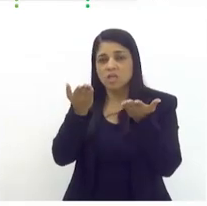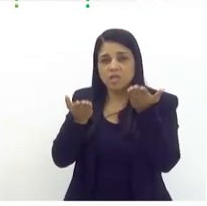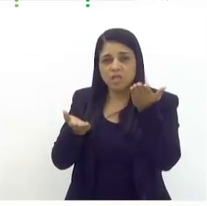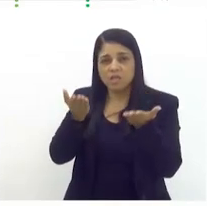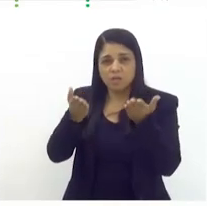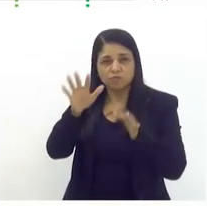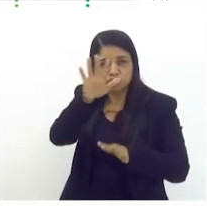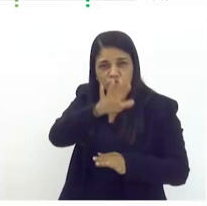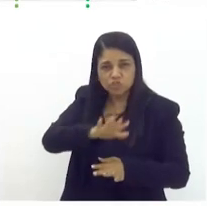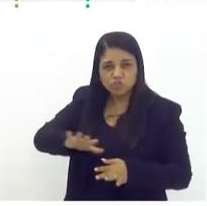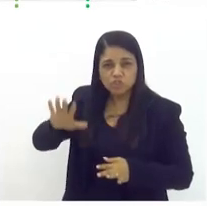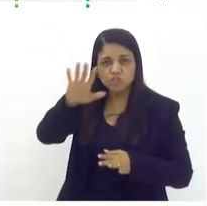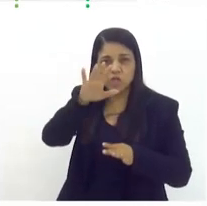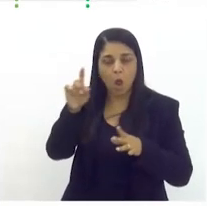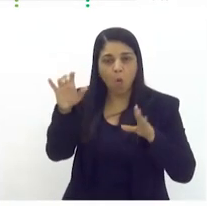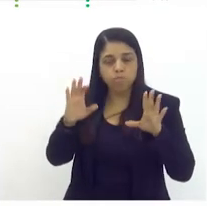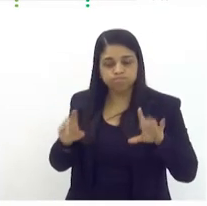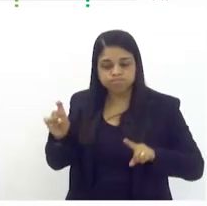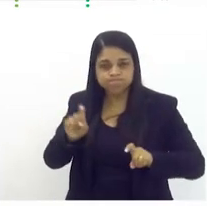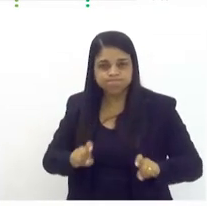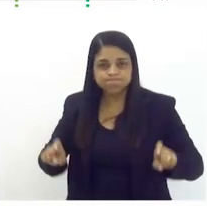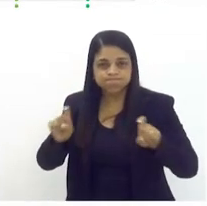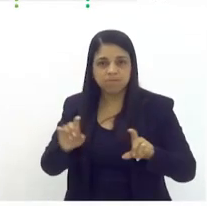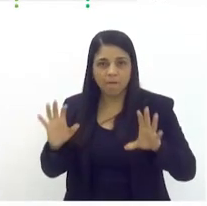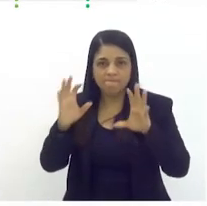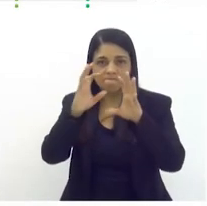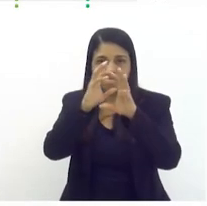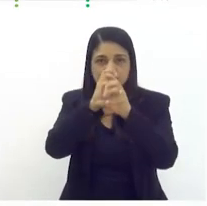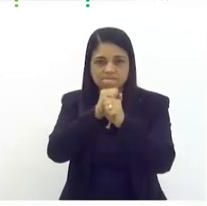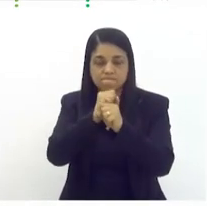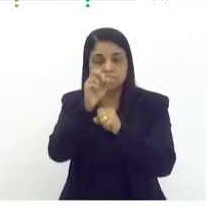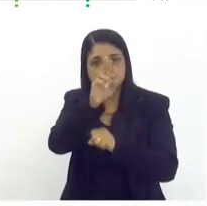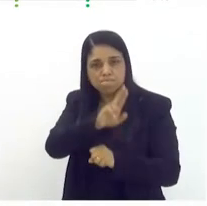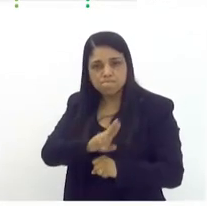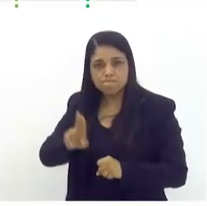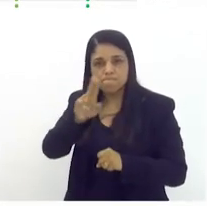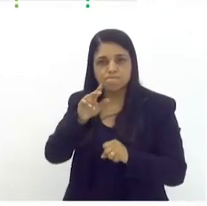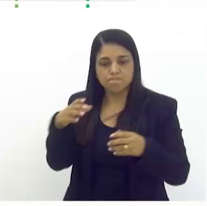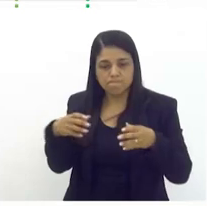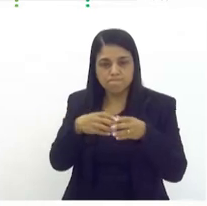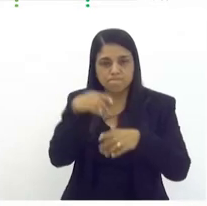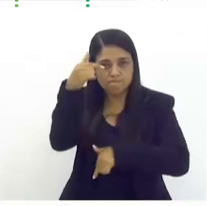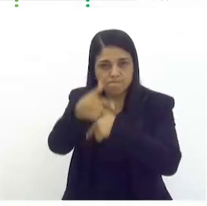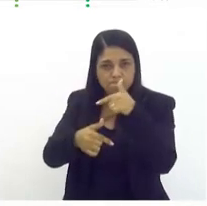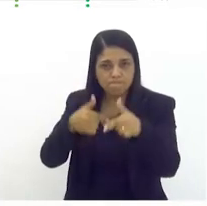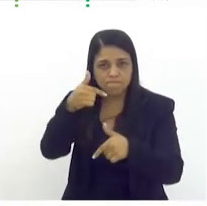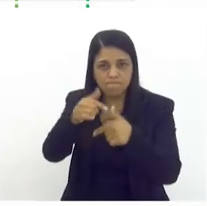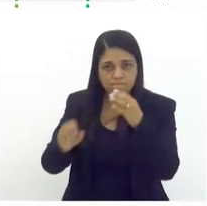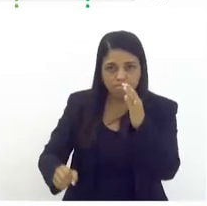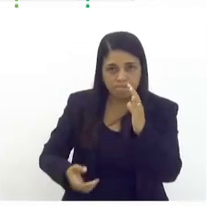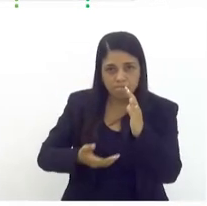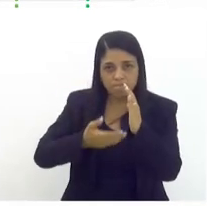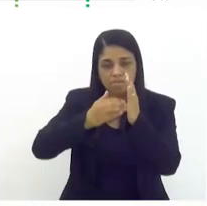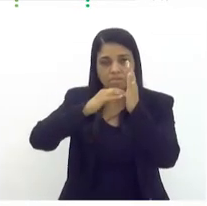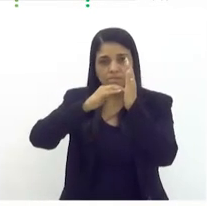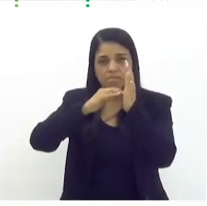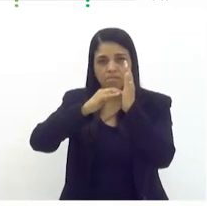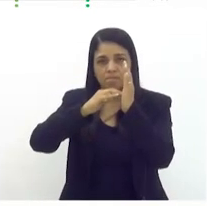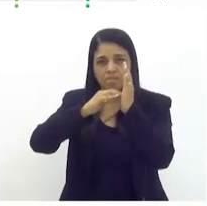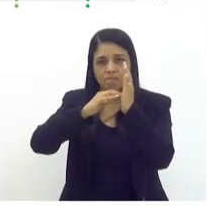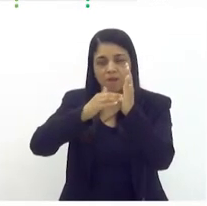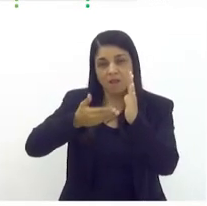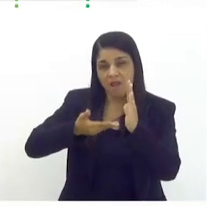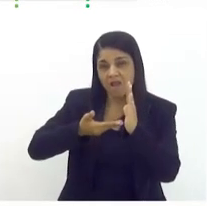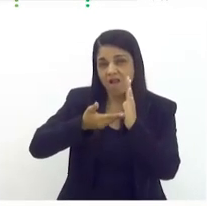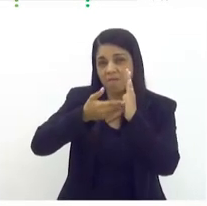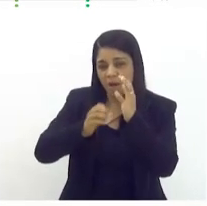computável que foi utilizado pelo grupo de trabalho criado pela câmara dos deputados